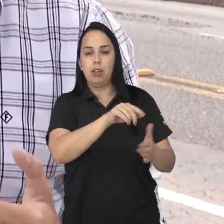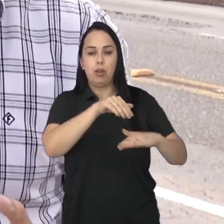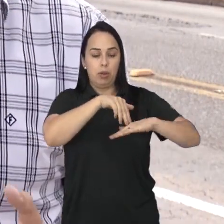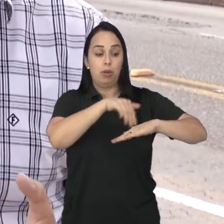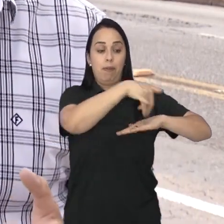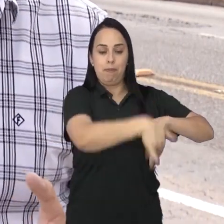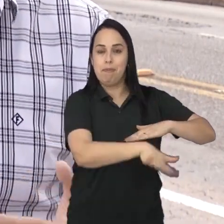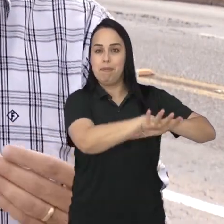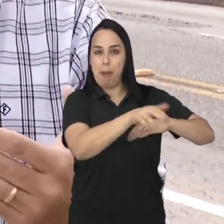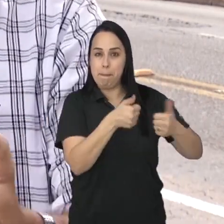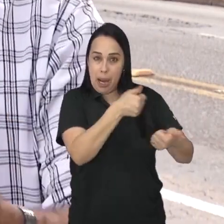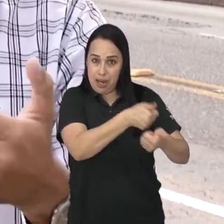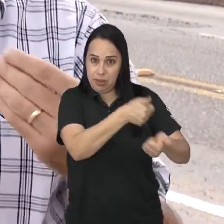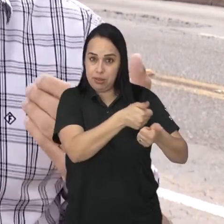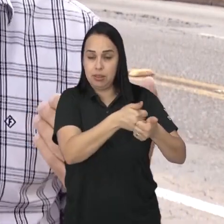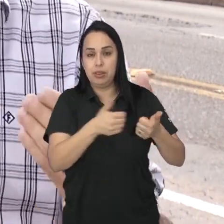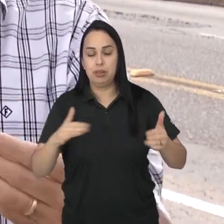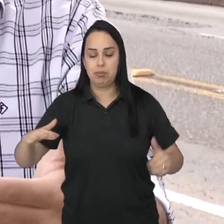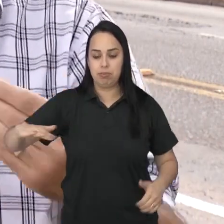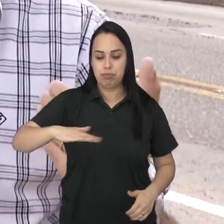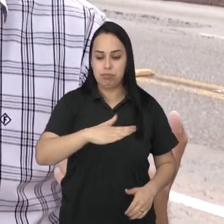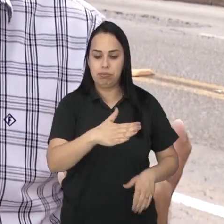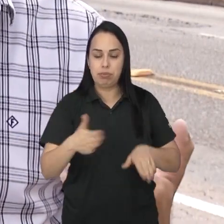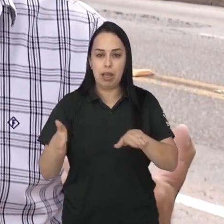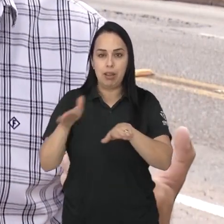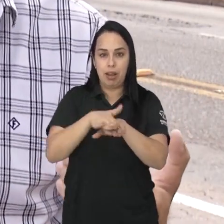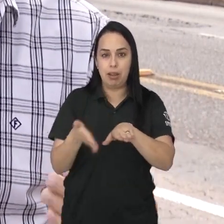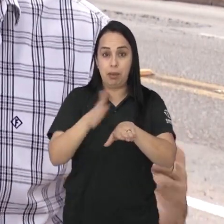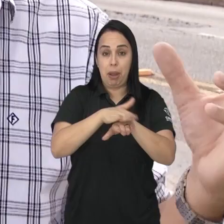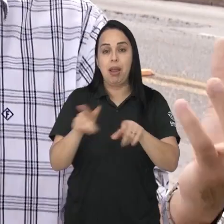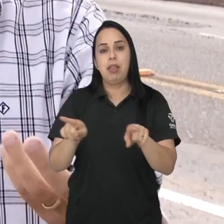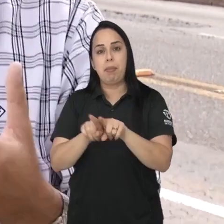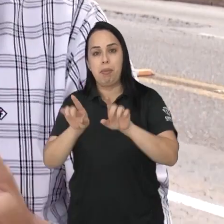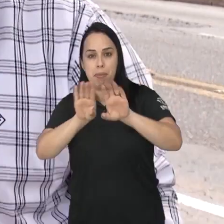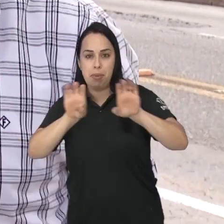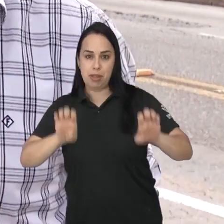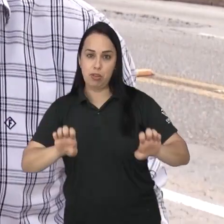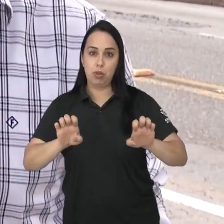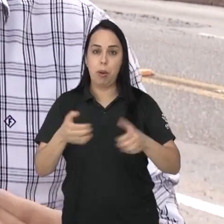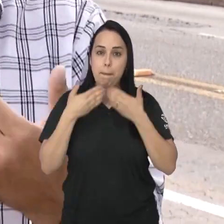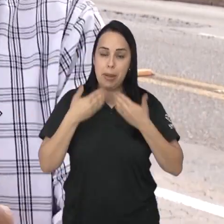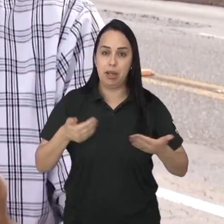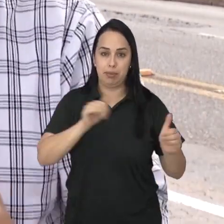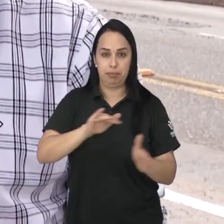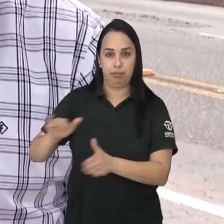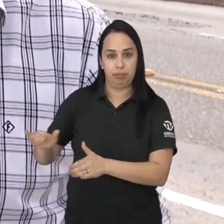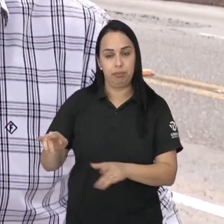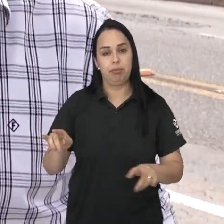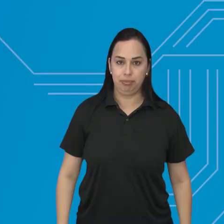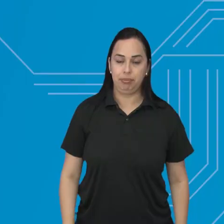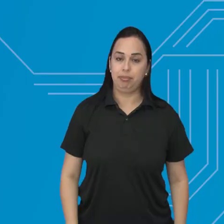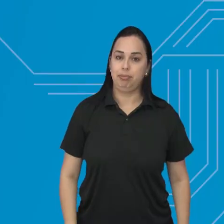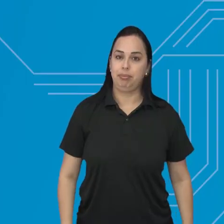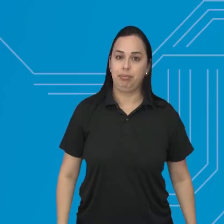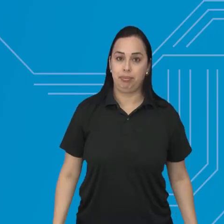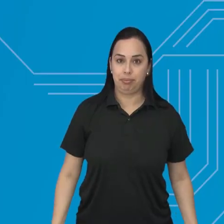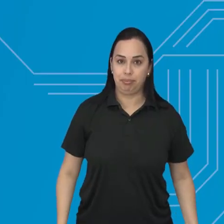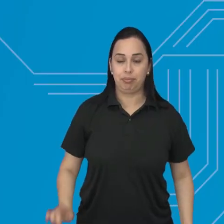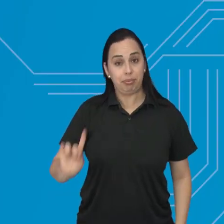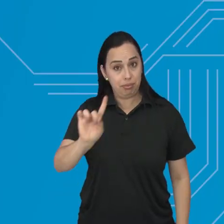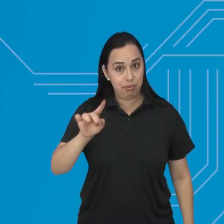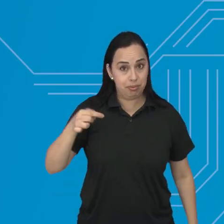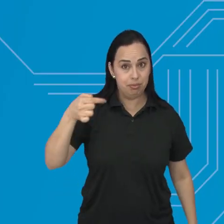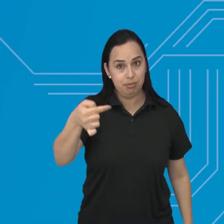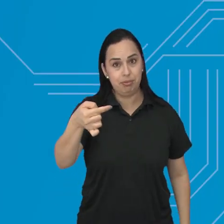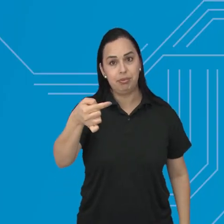vale. Então, todo esse trecho ele é contemplado com o recapeamento dos dois lados, além de toda essa melhoria de infraestrutura que eu citei para vocês. E no próximo